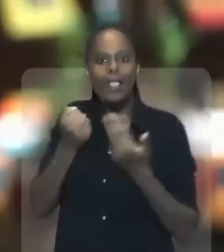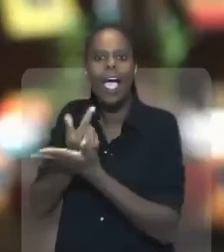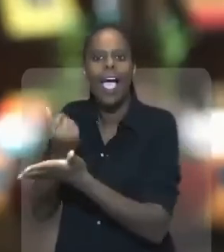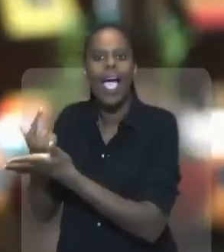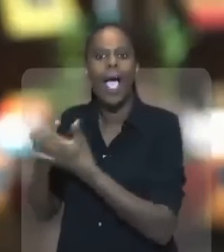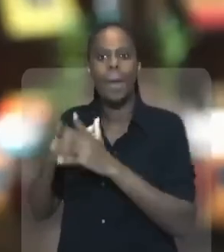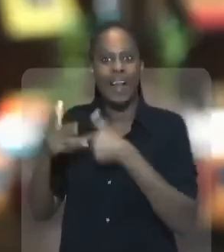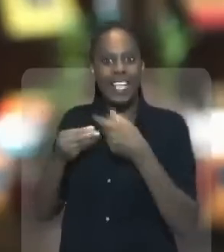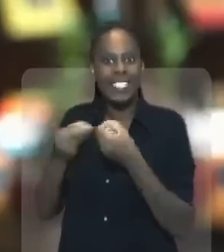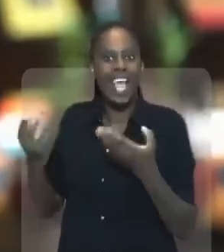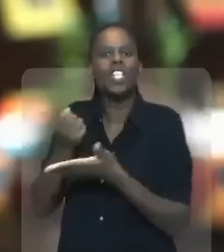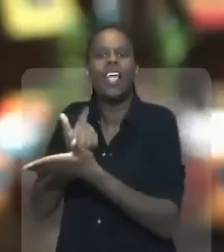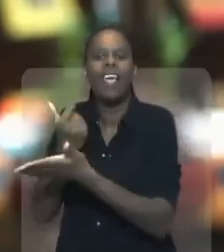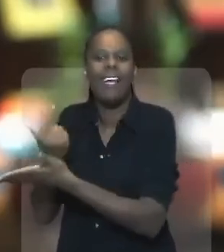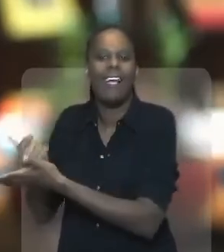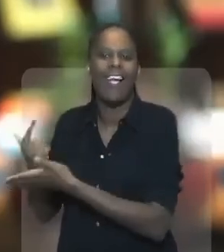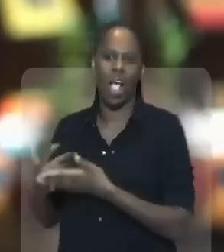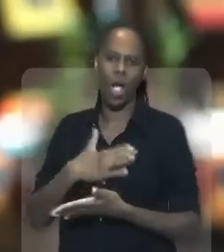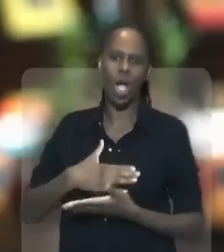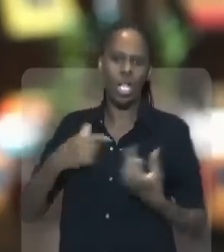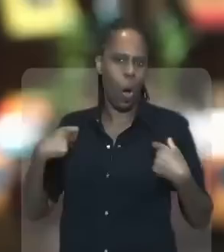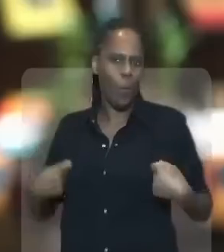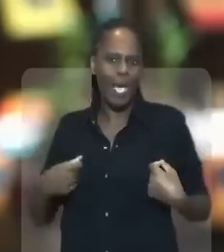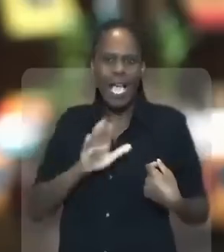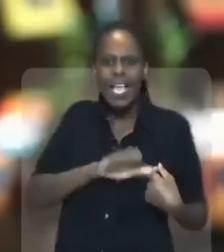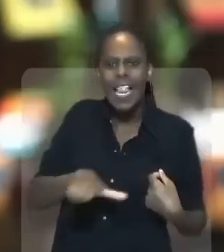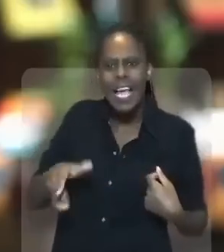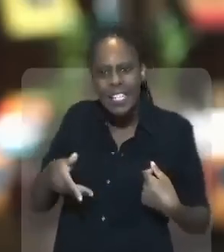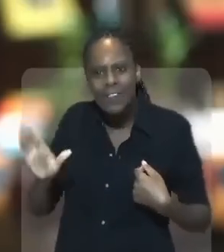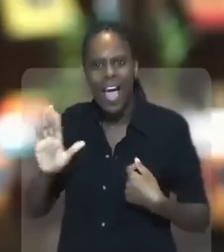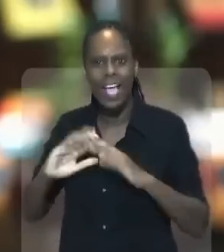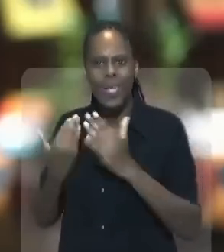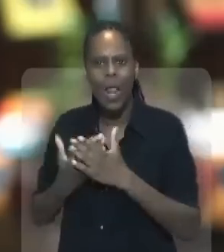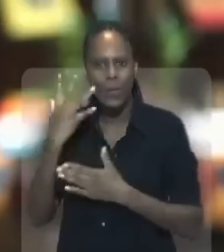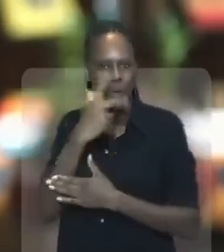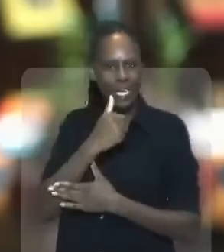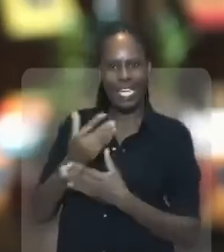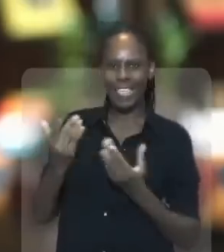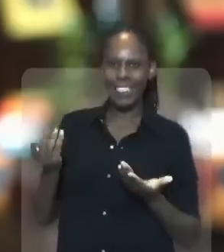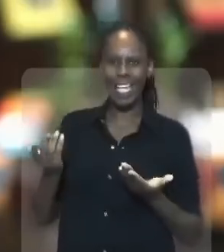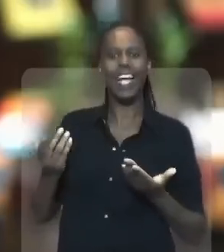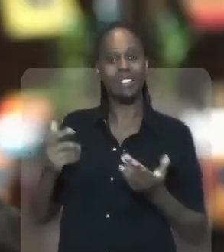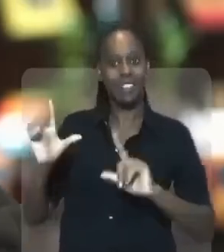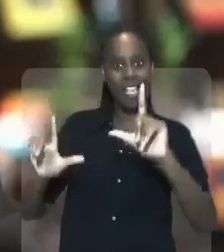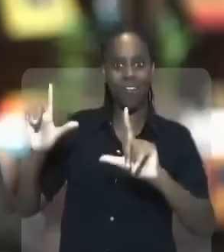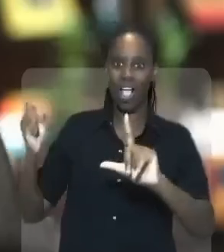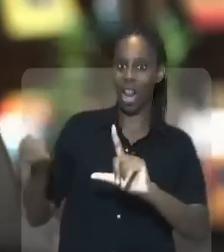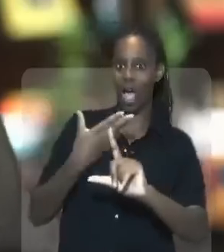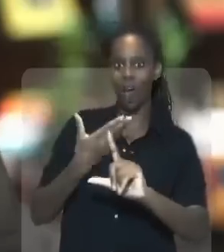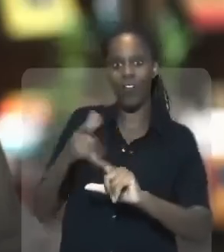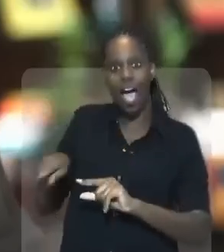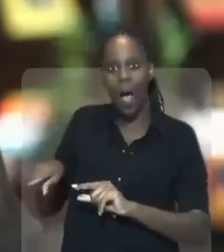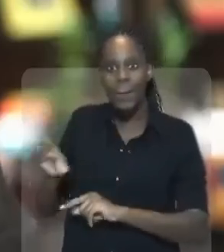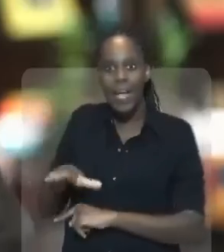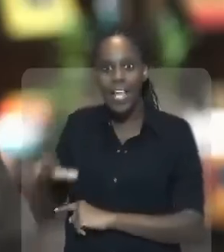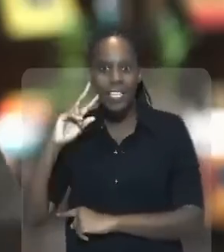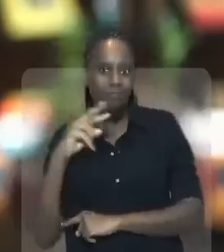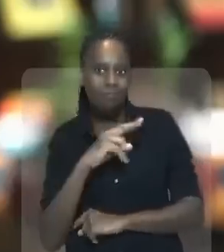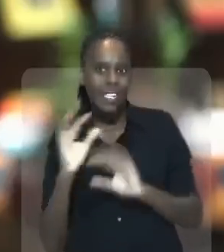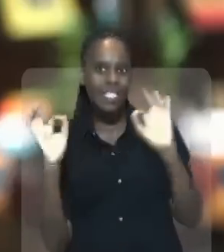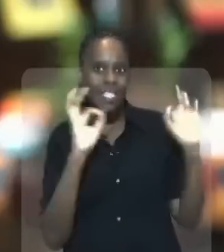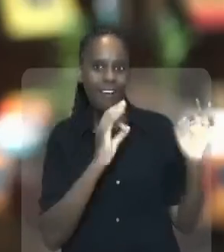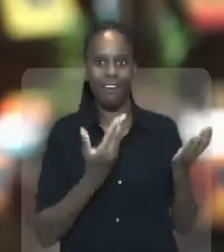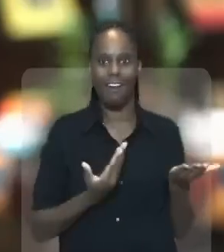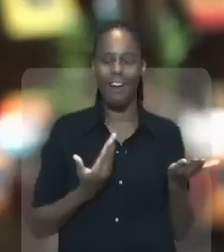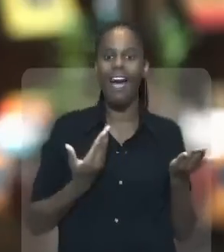do mês, com o nosso salário, comprar comida para nossa família, comprar presente para nossa família, comprar uma roupinha para criança ir para a escola bonitinha,